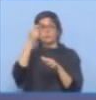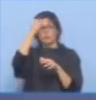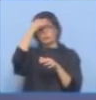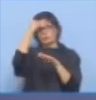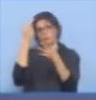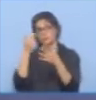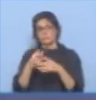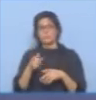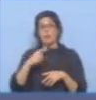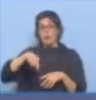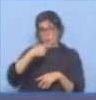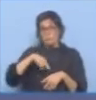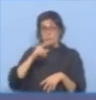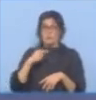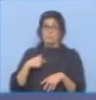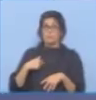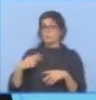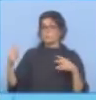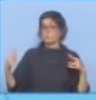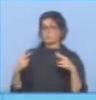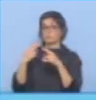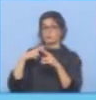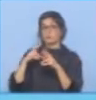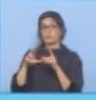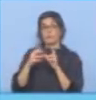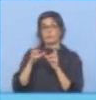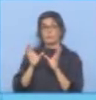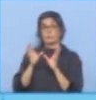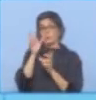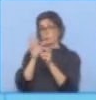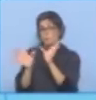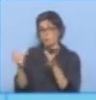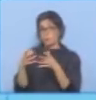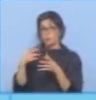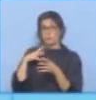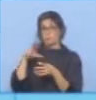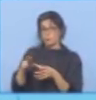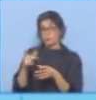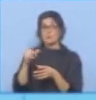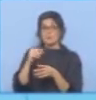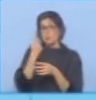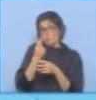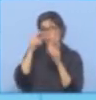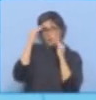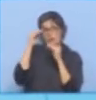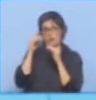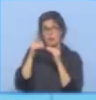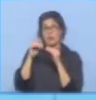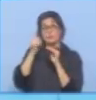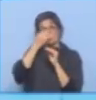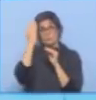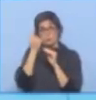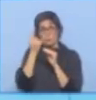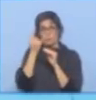portanto, os 300 peregrinos portugueses, ou cerca de 300 peregrinos, vamos ter uma catequese, portanto, uma das catequeses na jornada, numa das